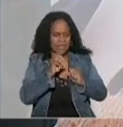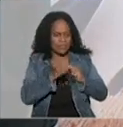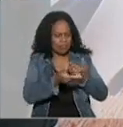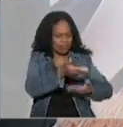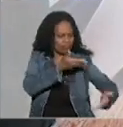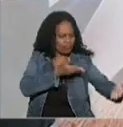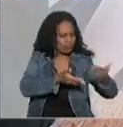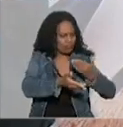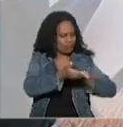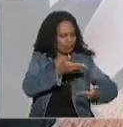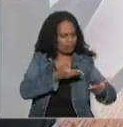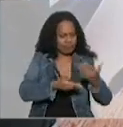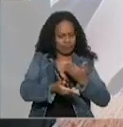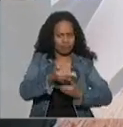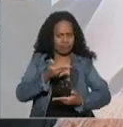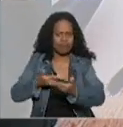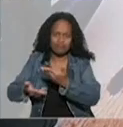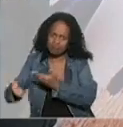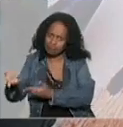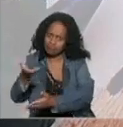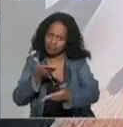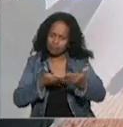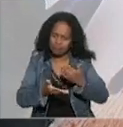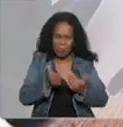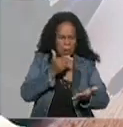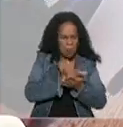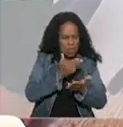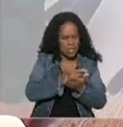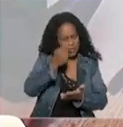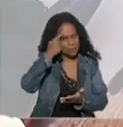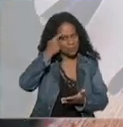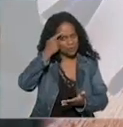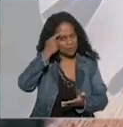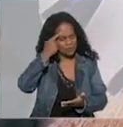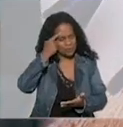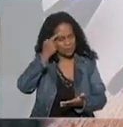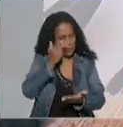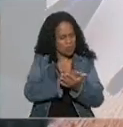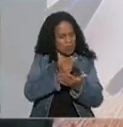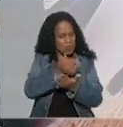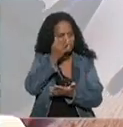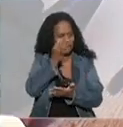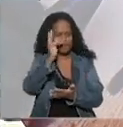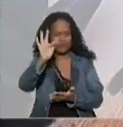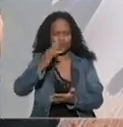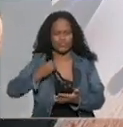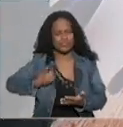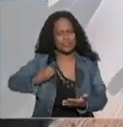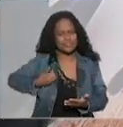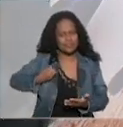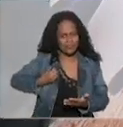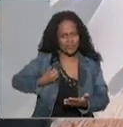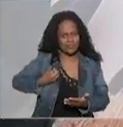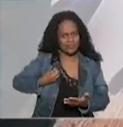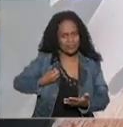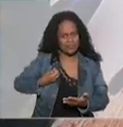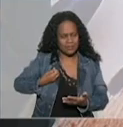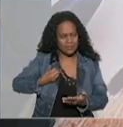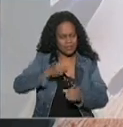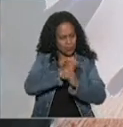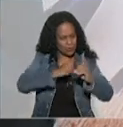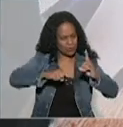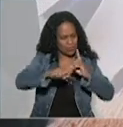digamos, expectativas, os mesmos pensamentos, a mesma filosofia de vida. E aí você consegue ter uma sociedade